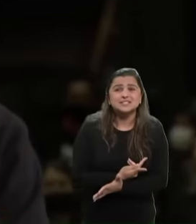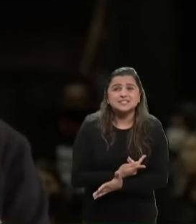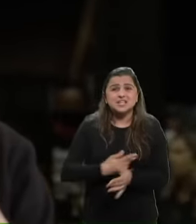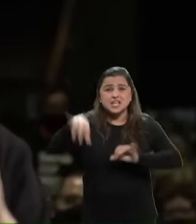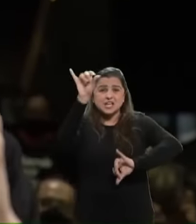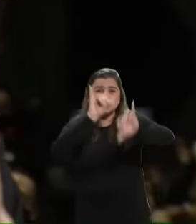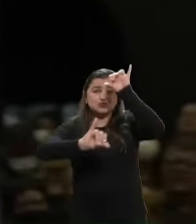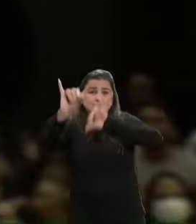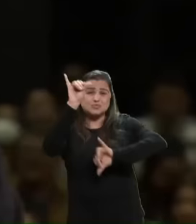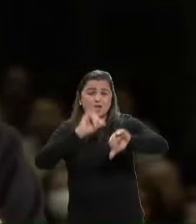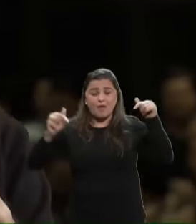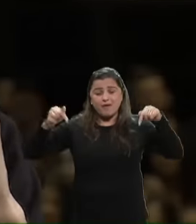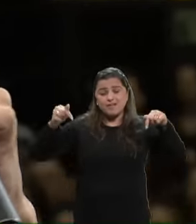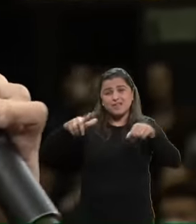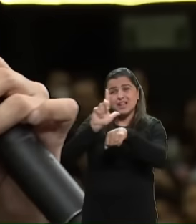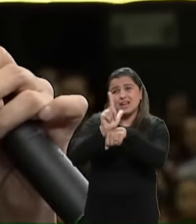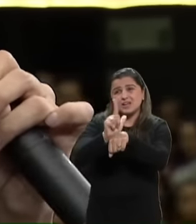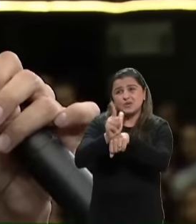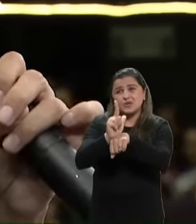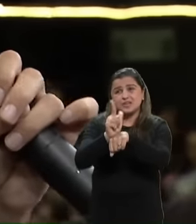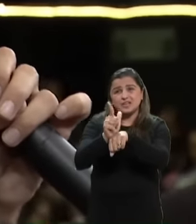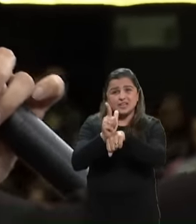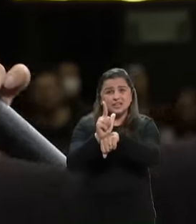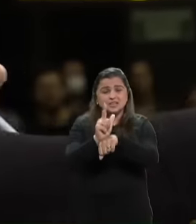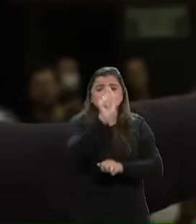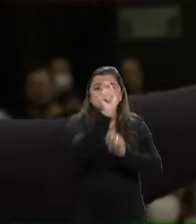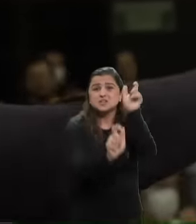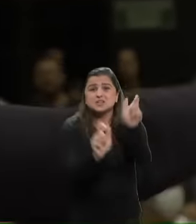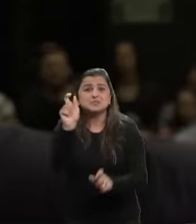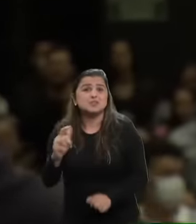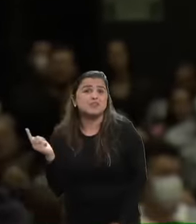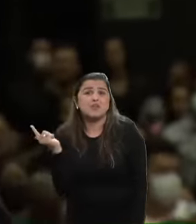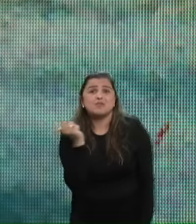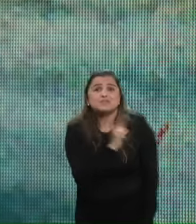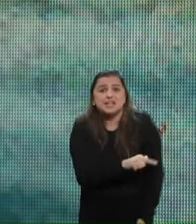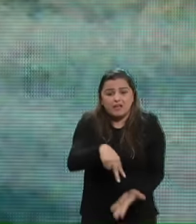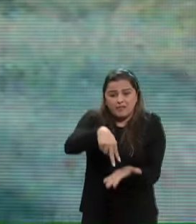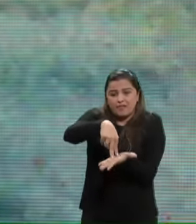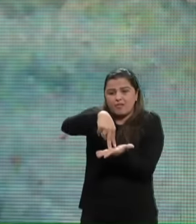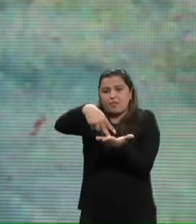hoy en Lagoinha que muchos no van a conseguir ficar en pie.